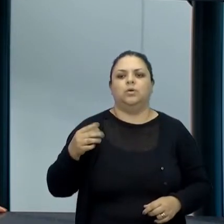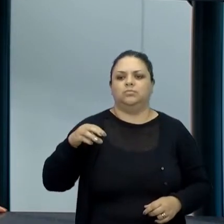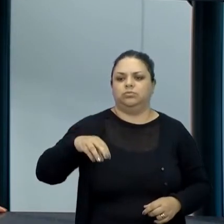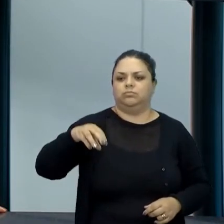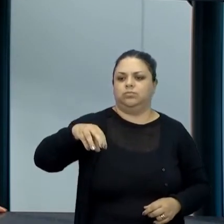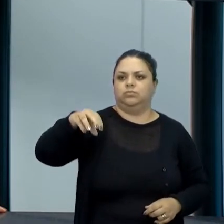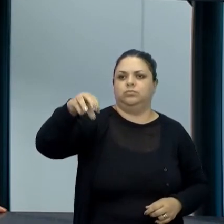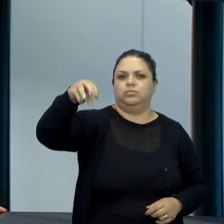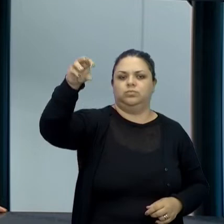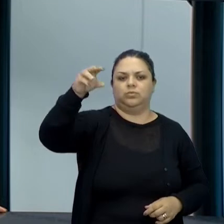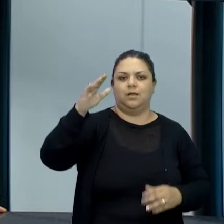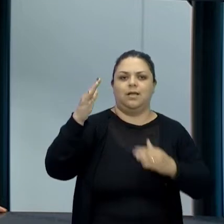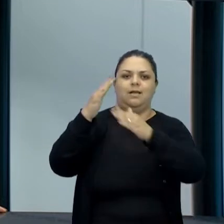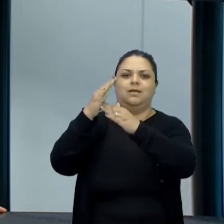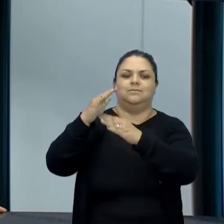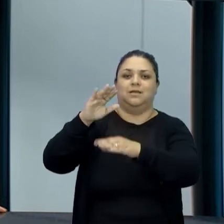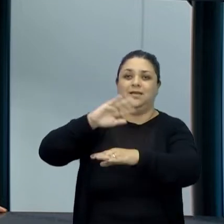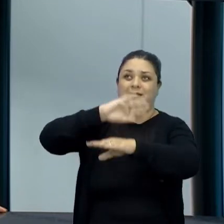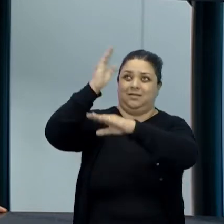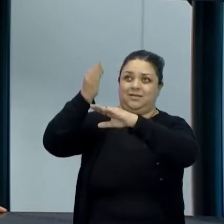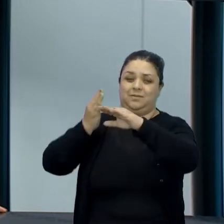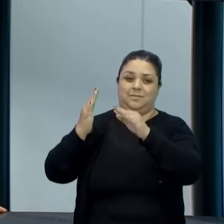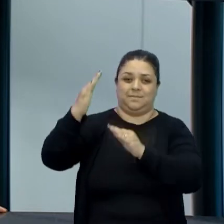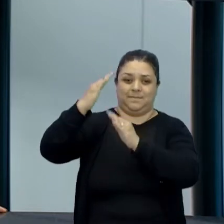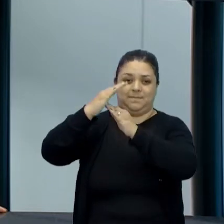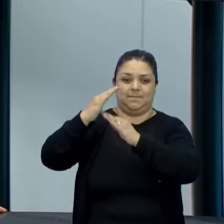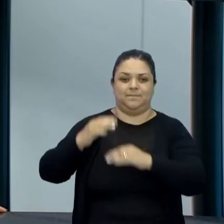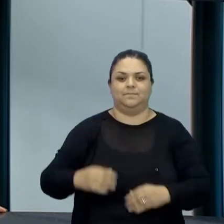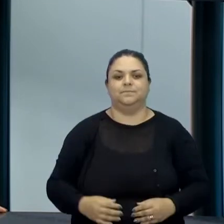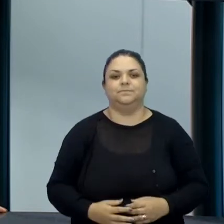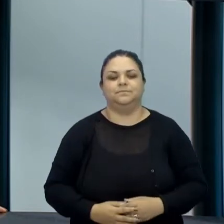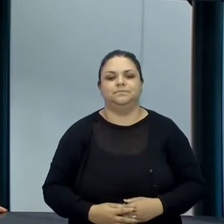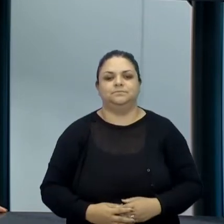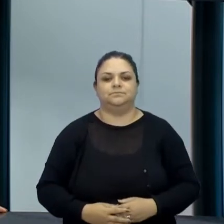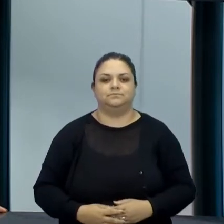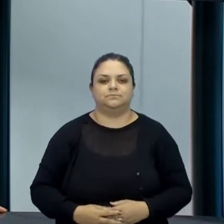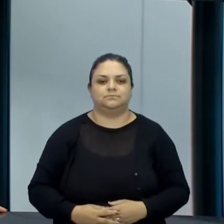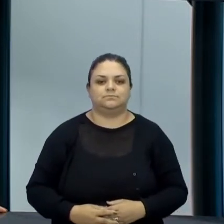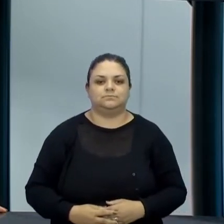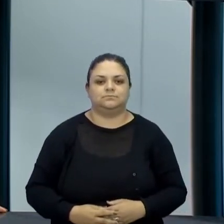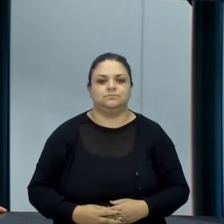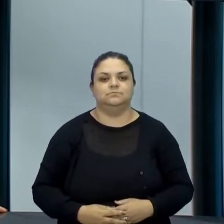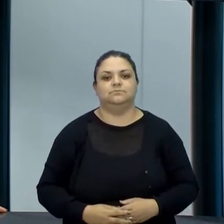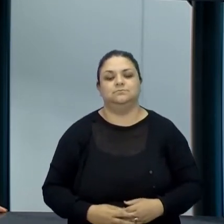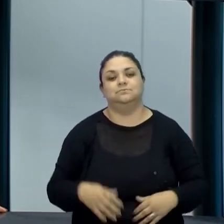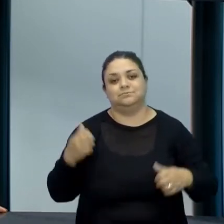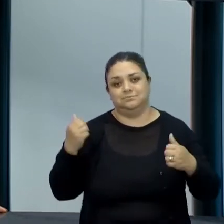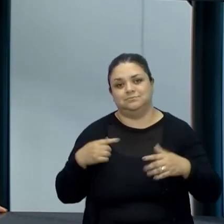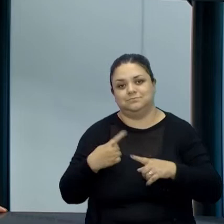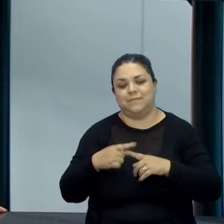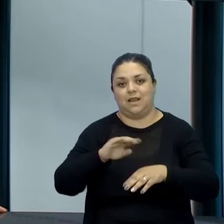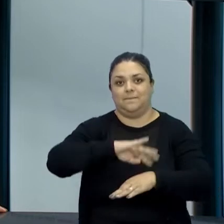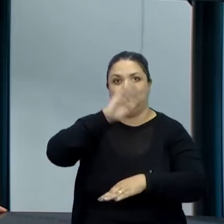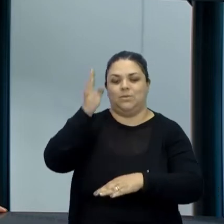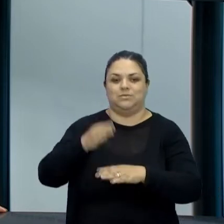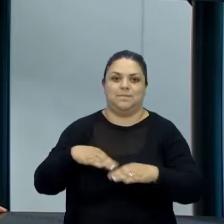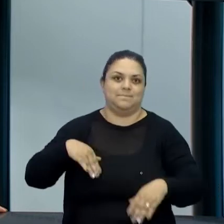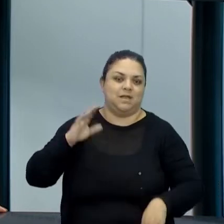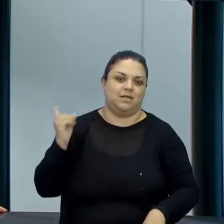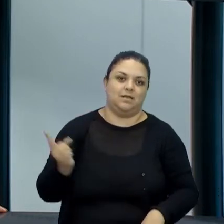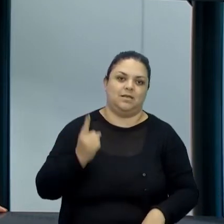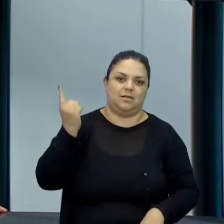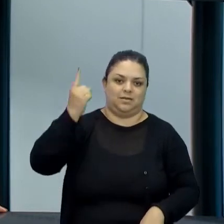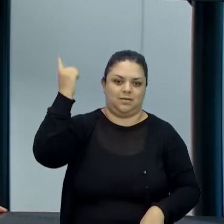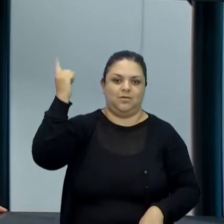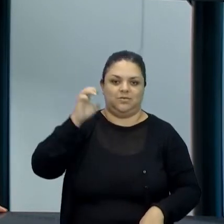tem antes do arraste ao cume. E a gente está falando do Everest porque é a montanha mais alta,